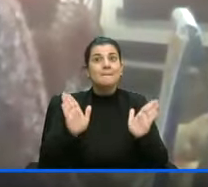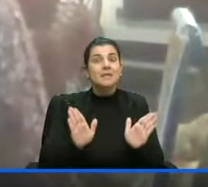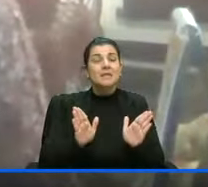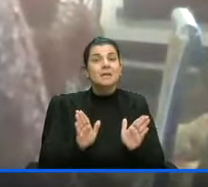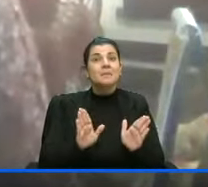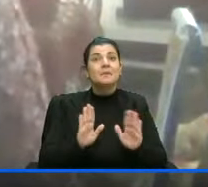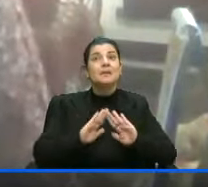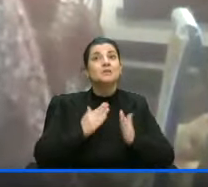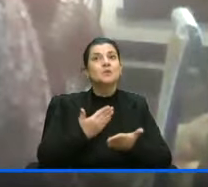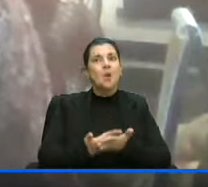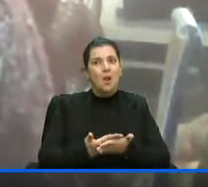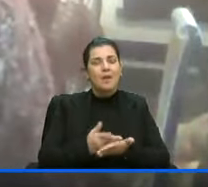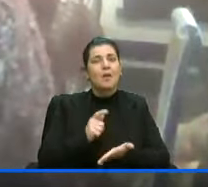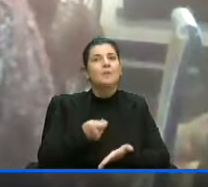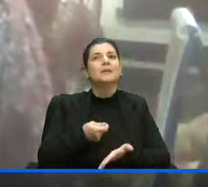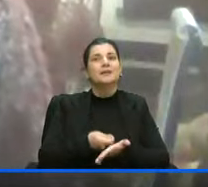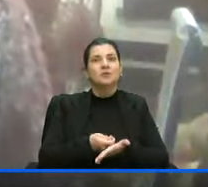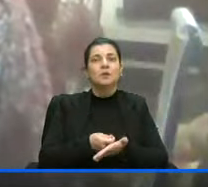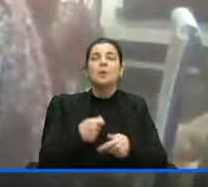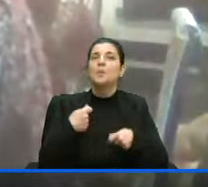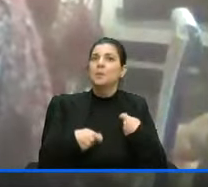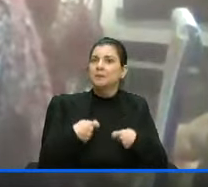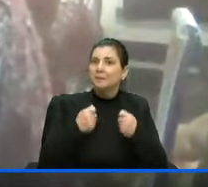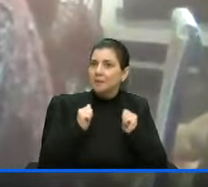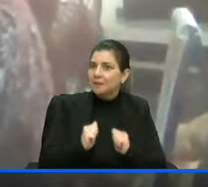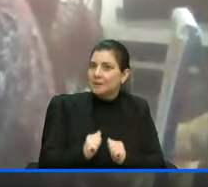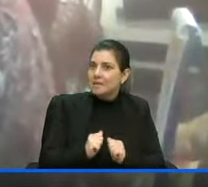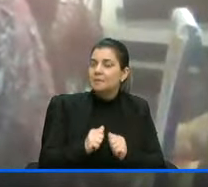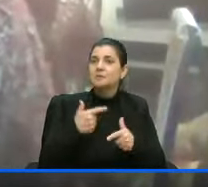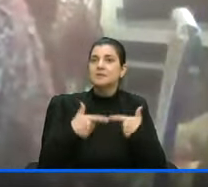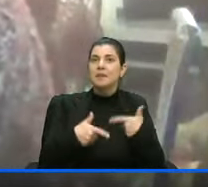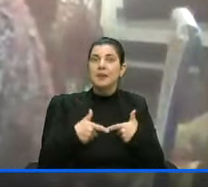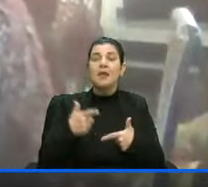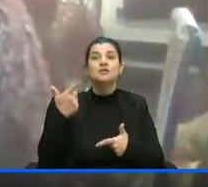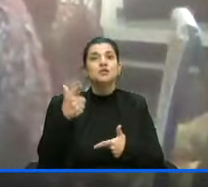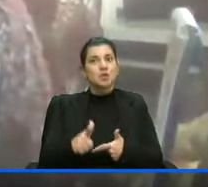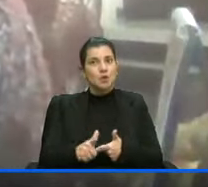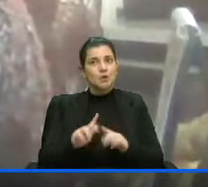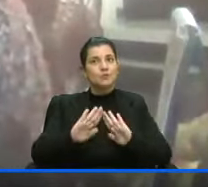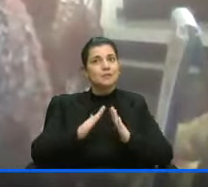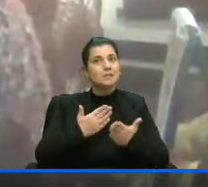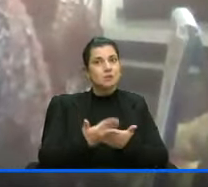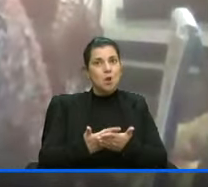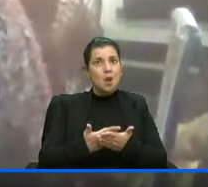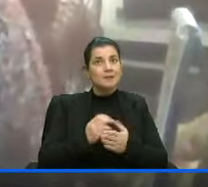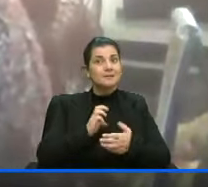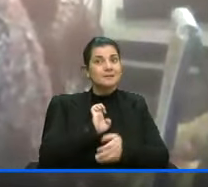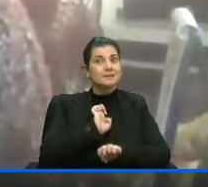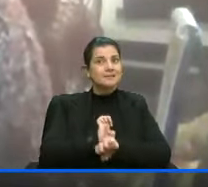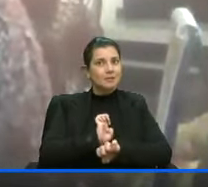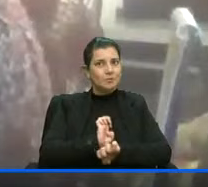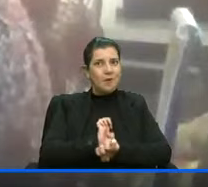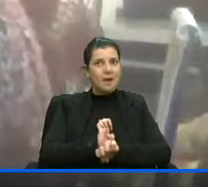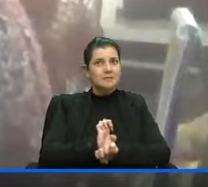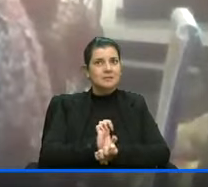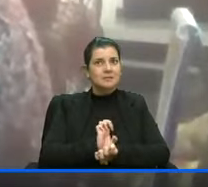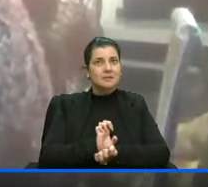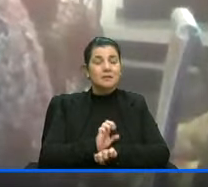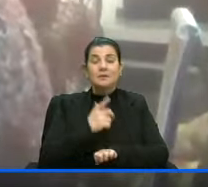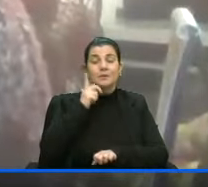obrigatória, a gente poderia trabalhar pré-escola de novo nas escolas estaduais. Eu não entendo a resistência do regime